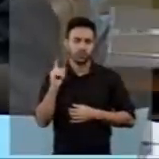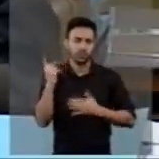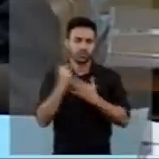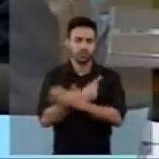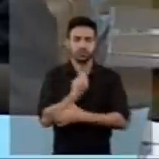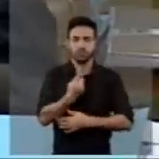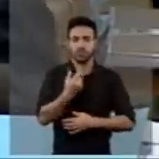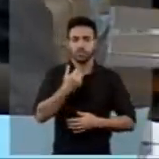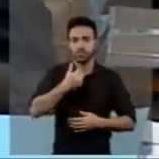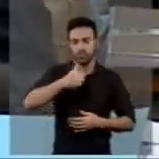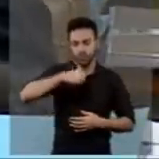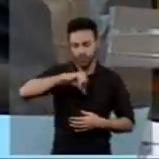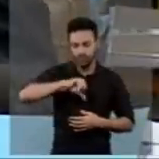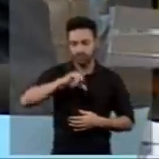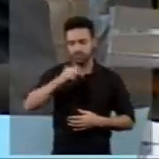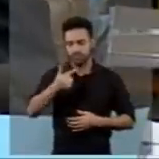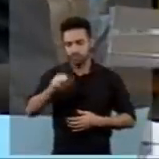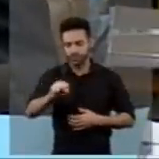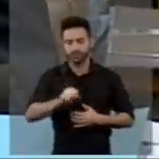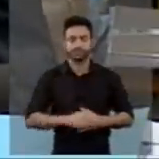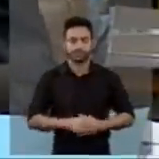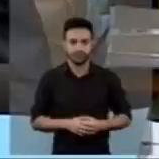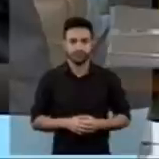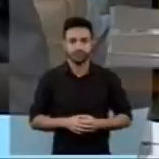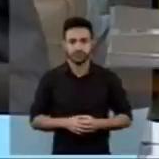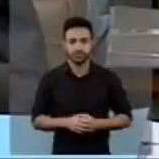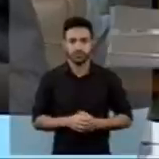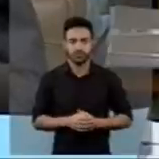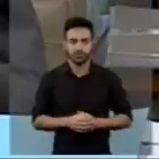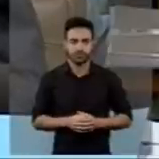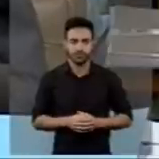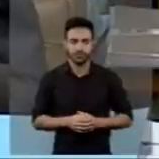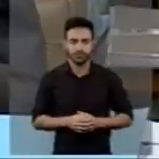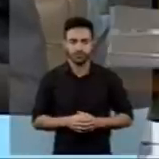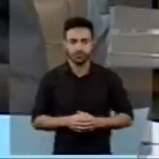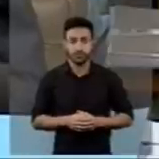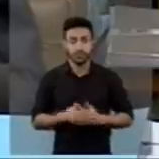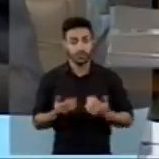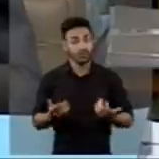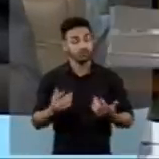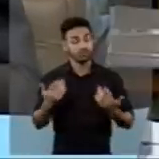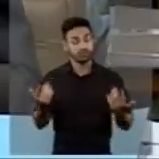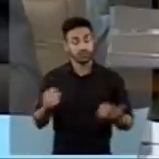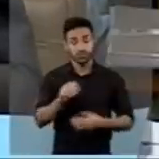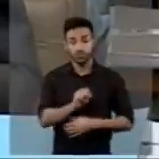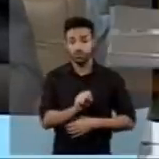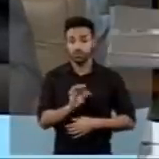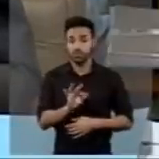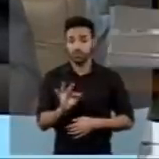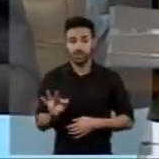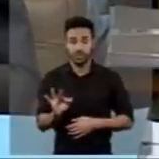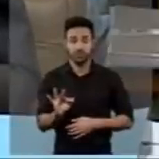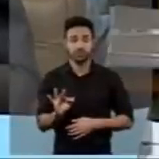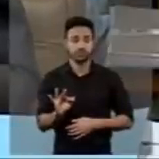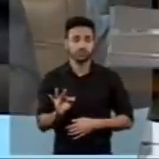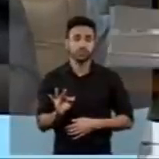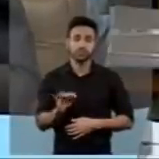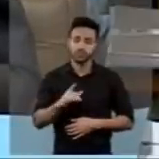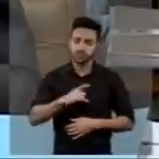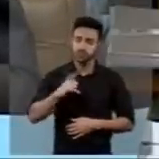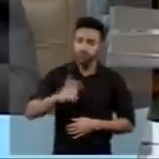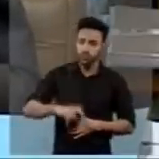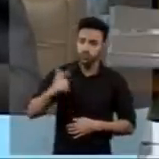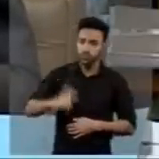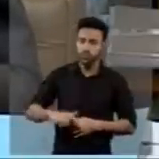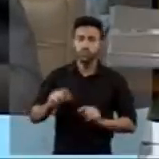em 1928. O fato, senhor Presidente, é que o Supremo Tribunal Federal tem reiteradamente advertido